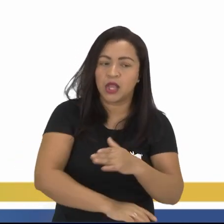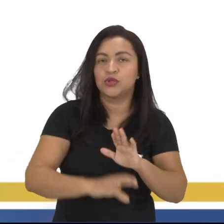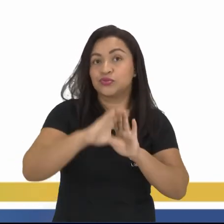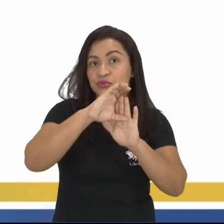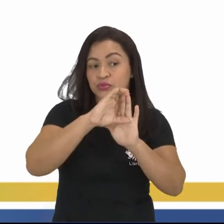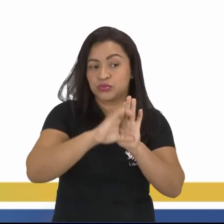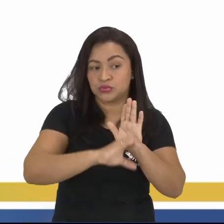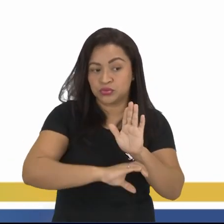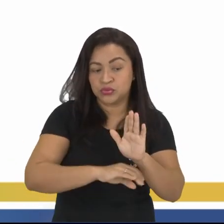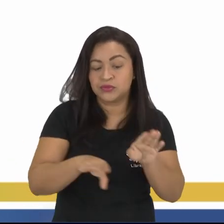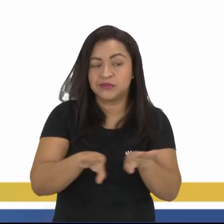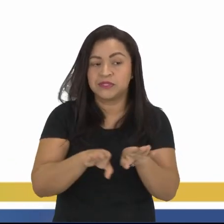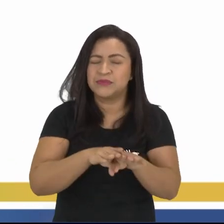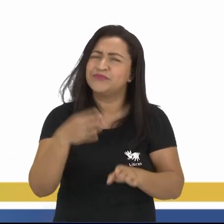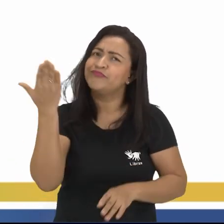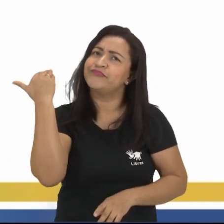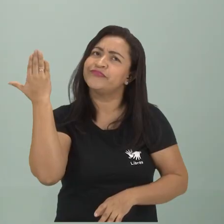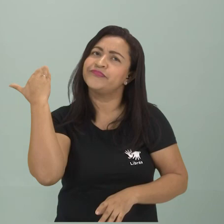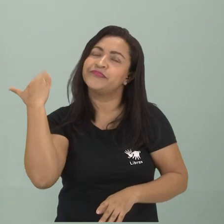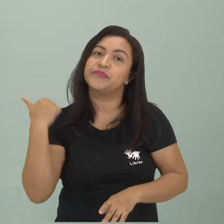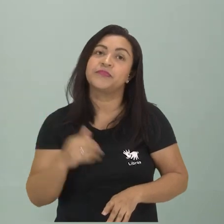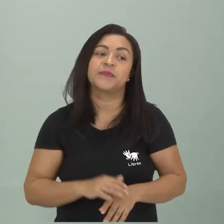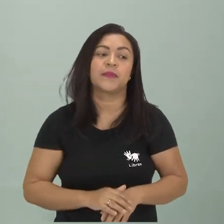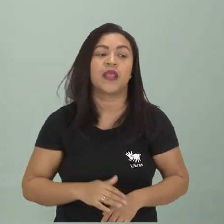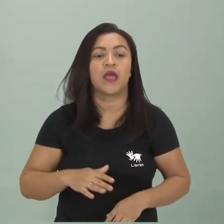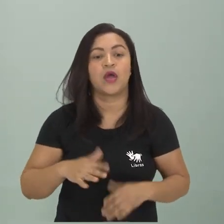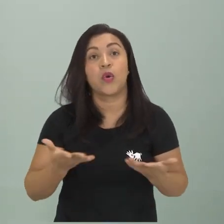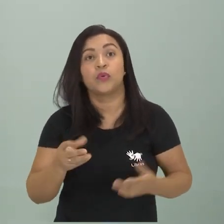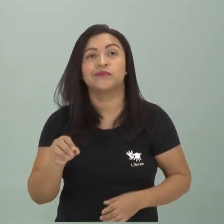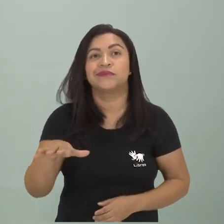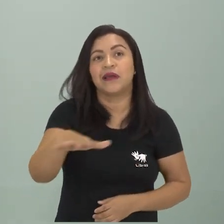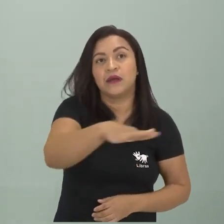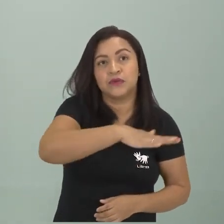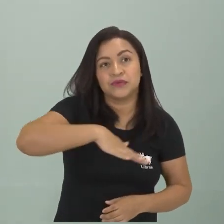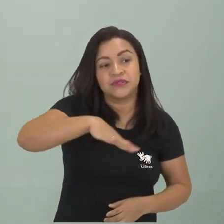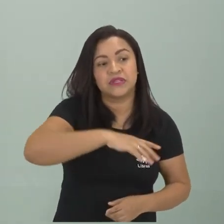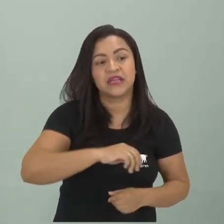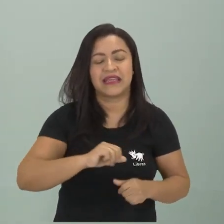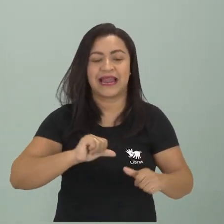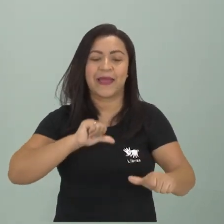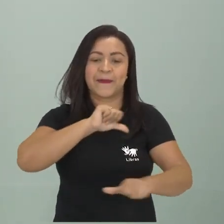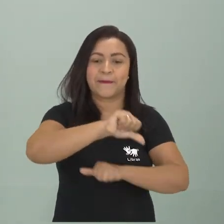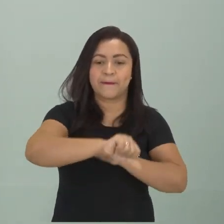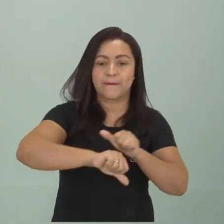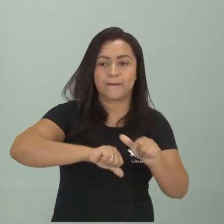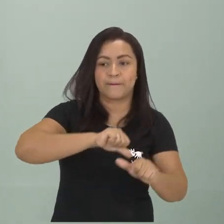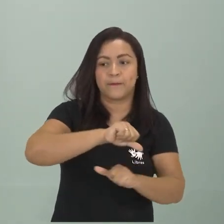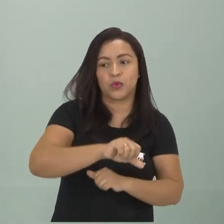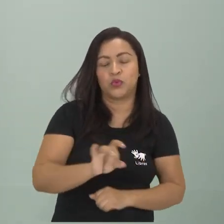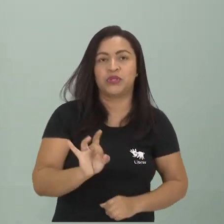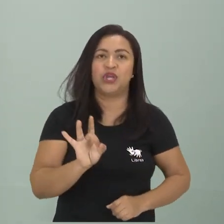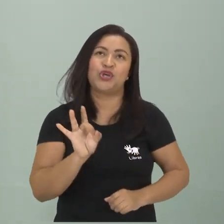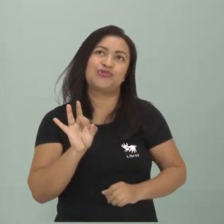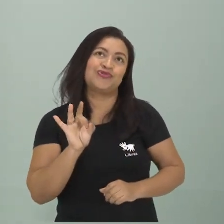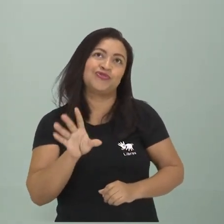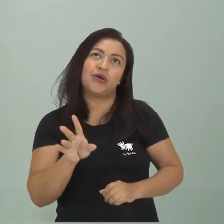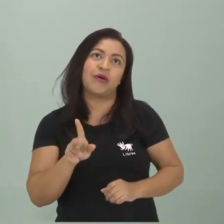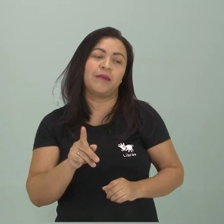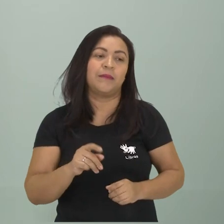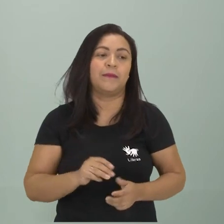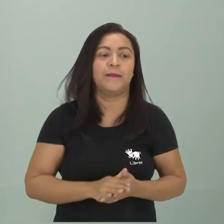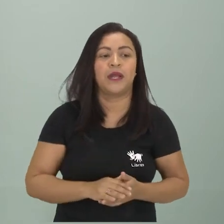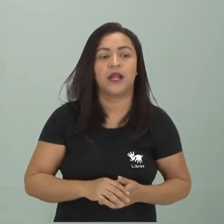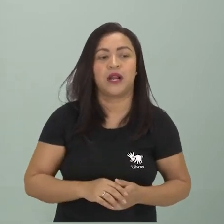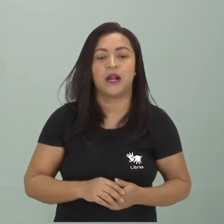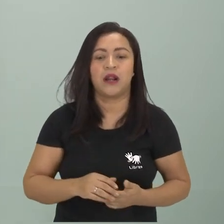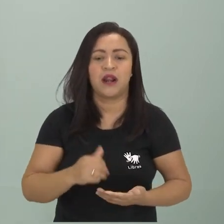herdados do passado, ou seja, a sociedade ela não se modifica pela simples vontade voluntária